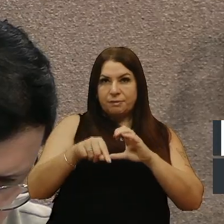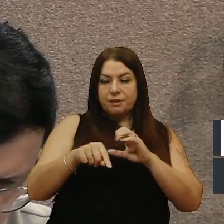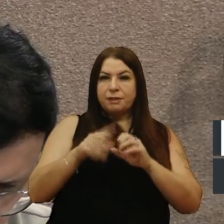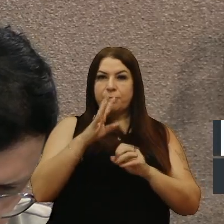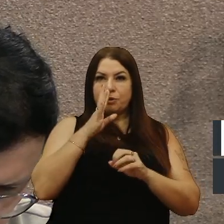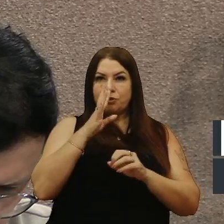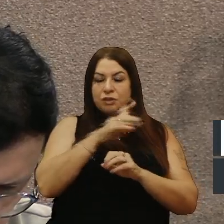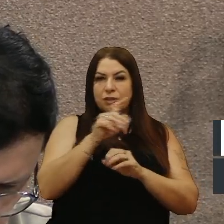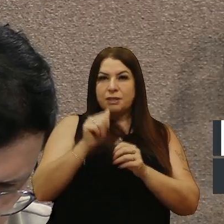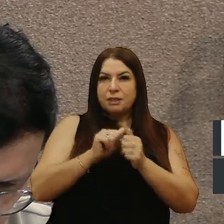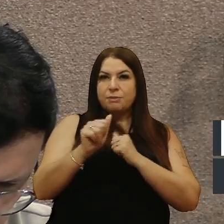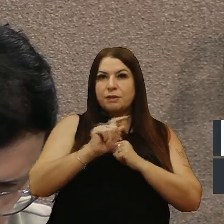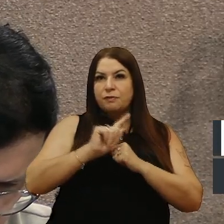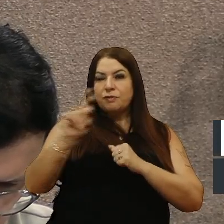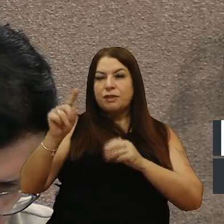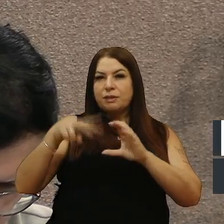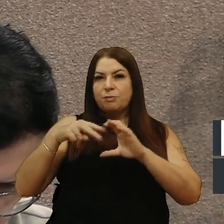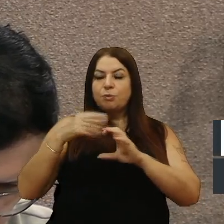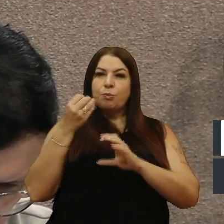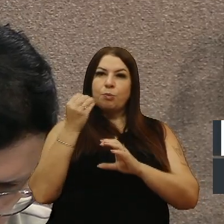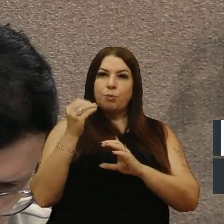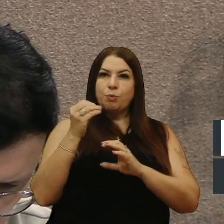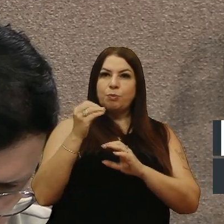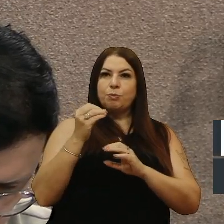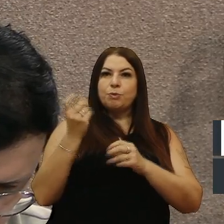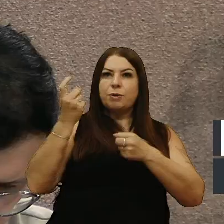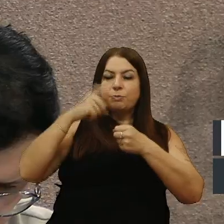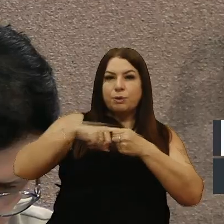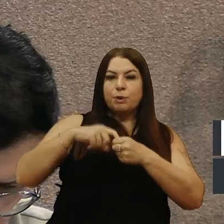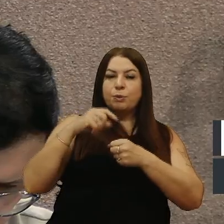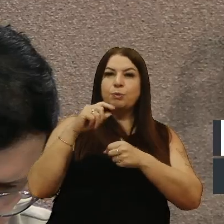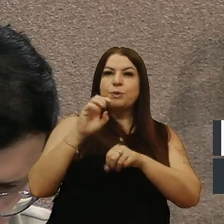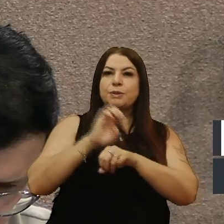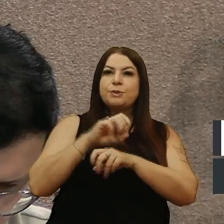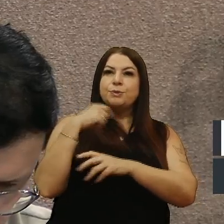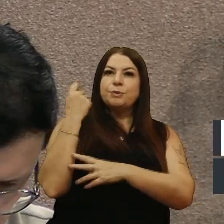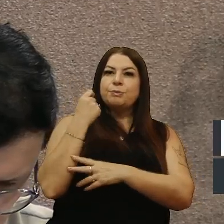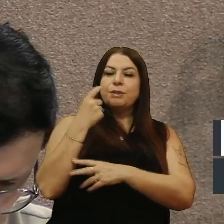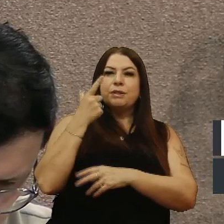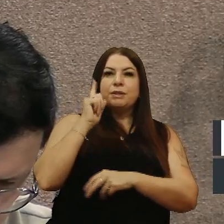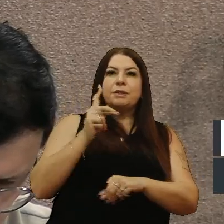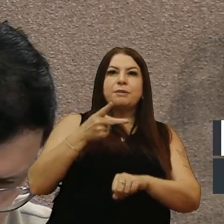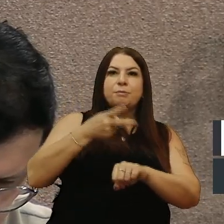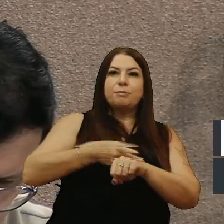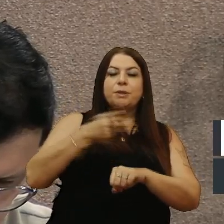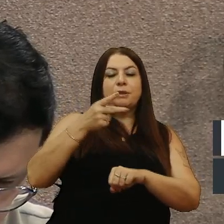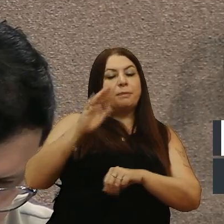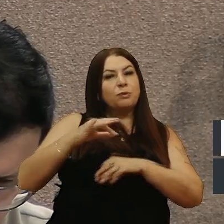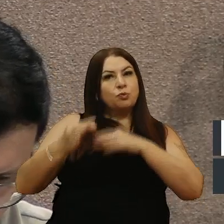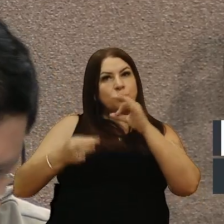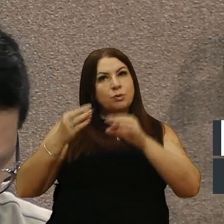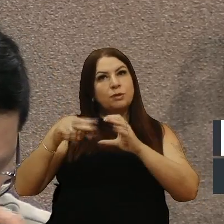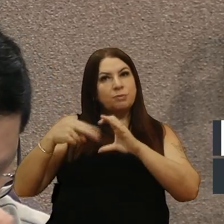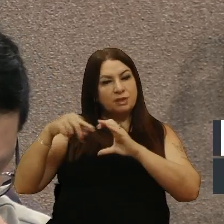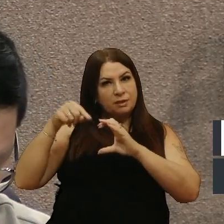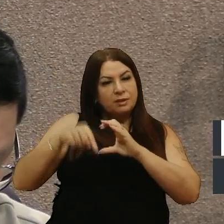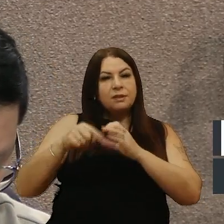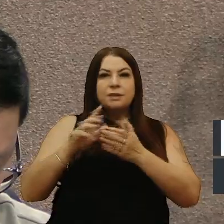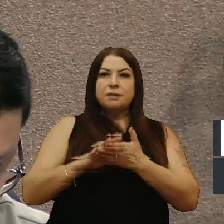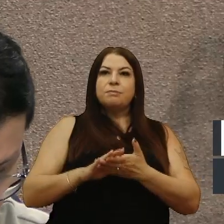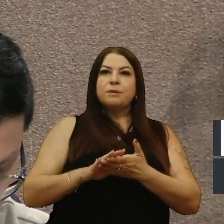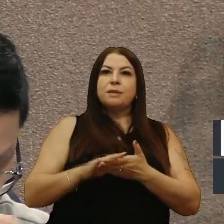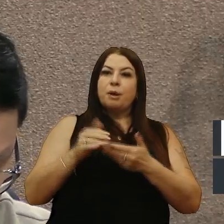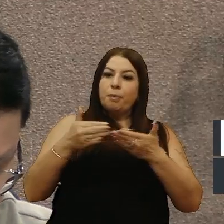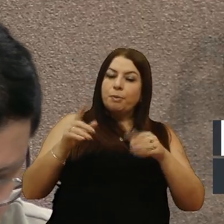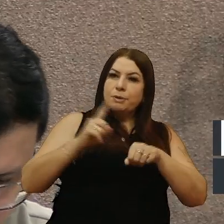prestigiar esse atleta que foi até a Câmara de Vereadores de Porto Alegre, da capital do estado do Rio Grande do Sul, para receber esse prêmio. Então nada mais justo que a Câmara de Vereadores de Caxias do Sul abra